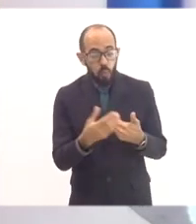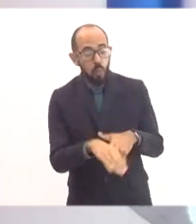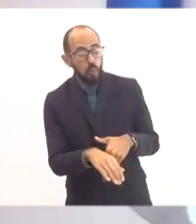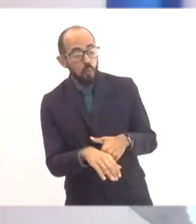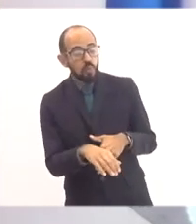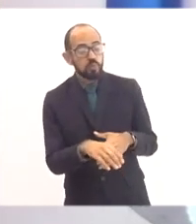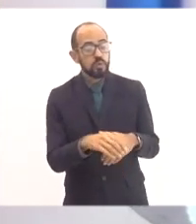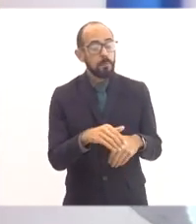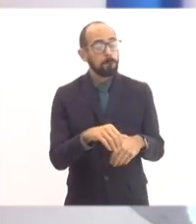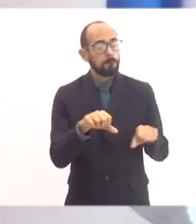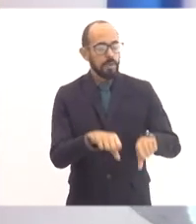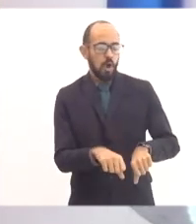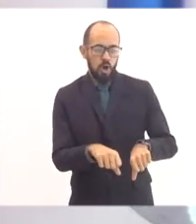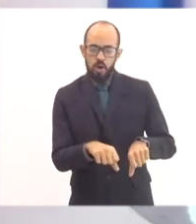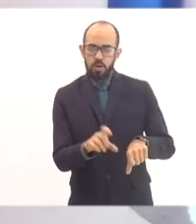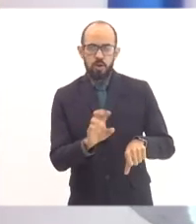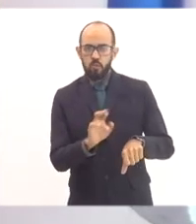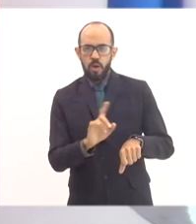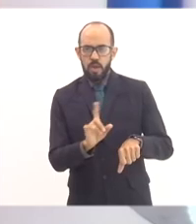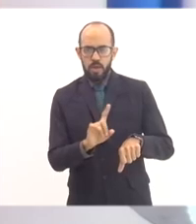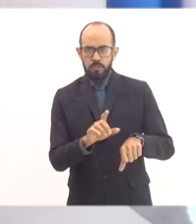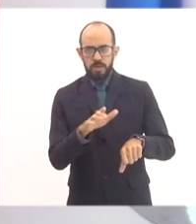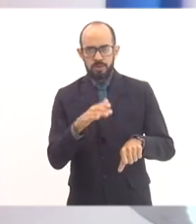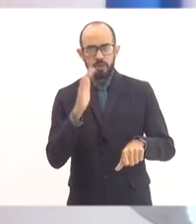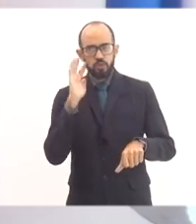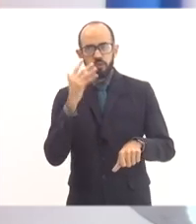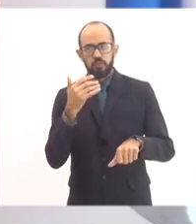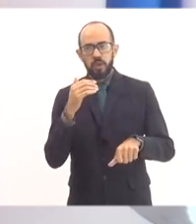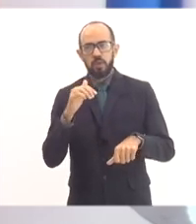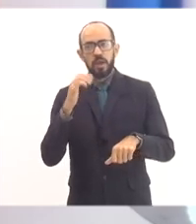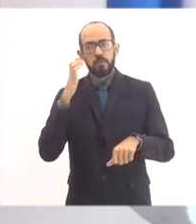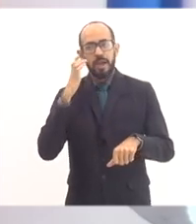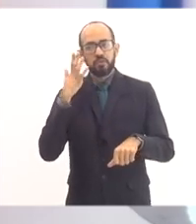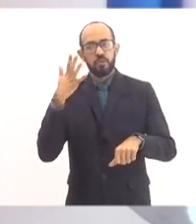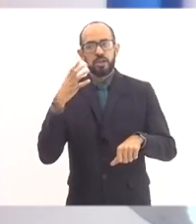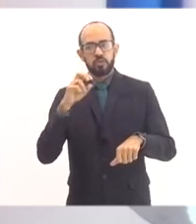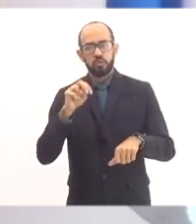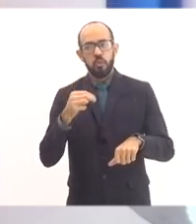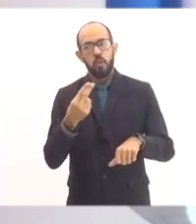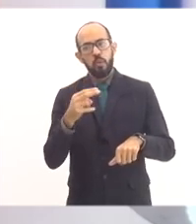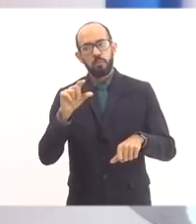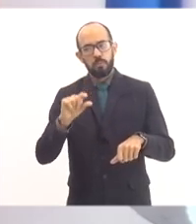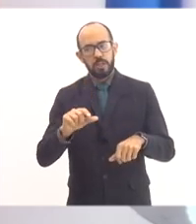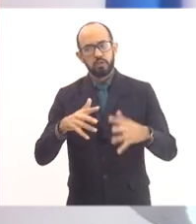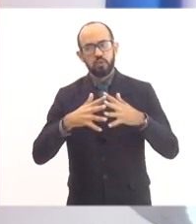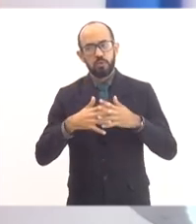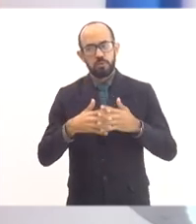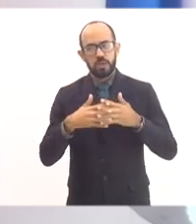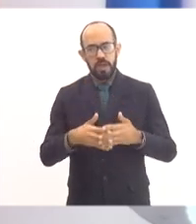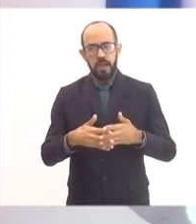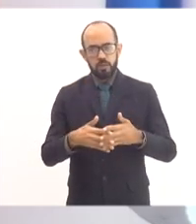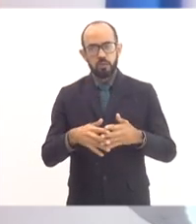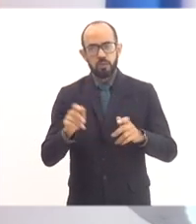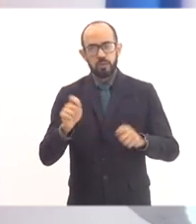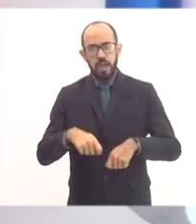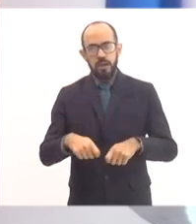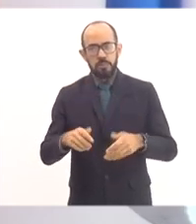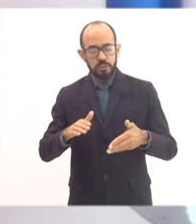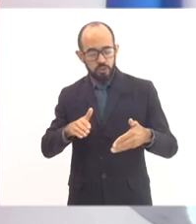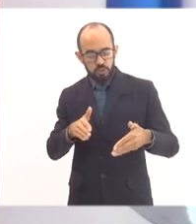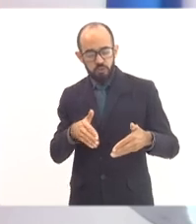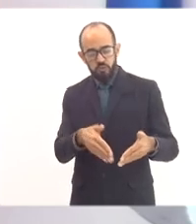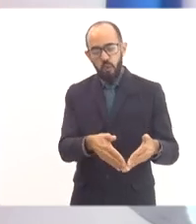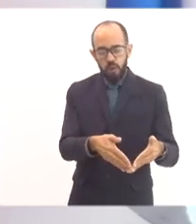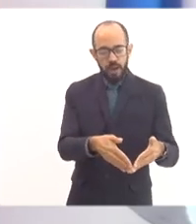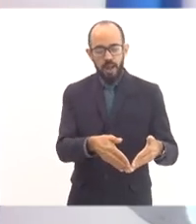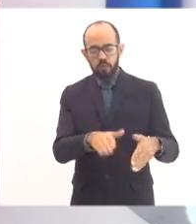tratando da mesma maneira. Mas resolver o que é mais fácil, primeiro, ou menos complicado, a gente permite concentrar energia naquilo